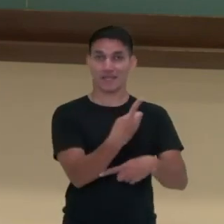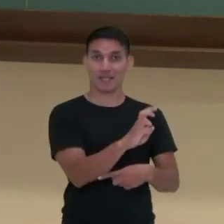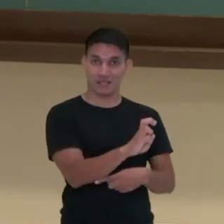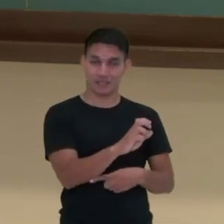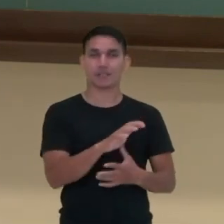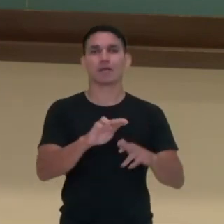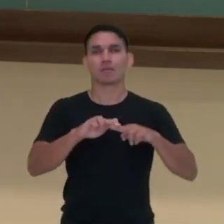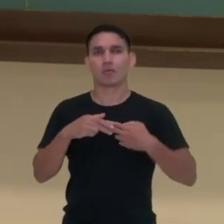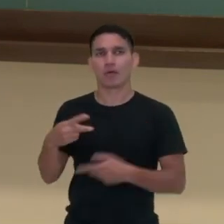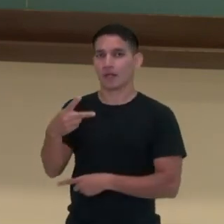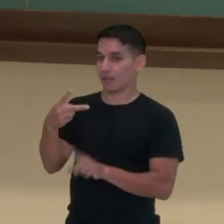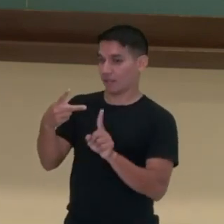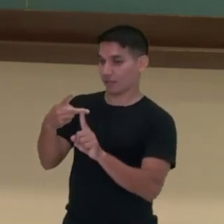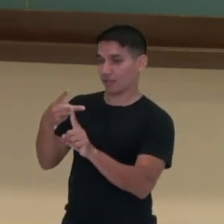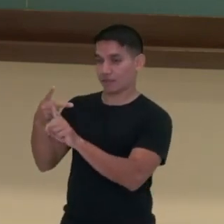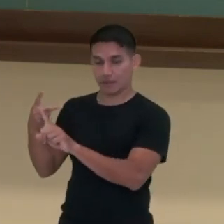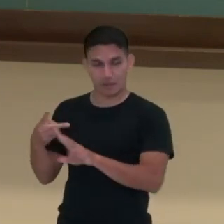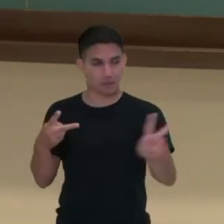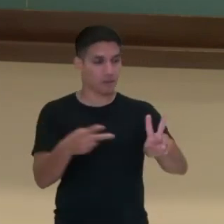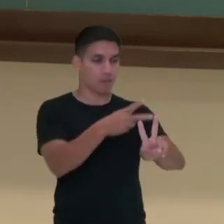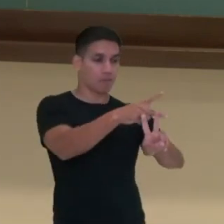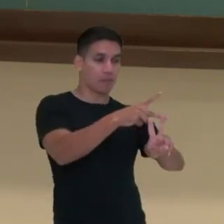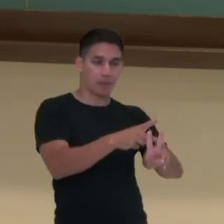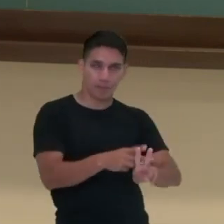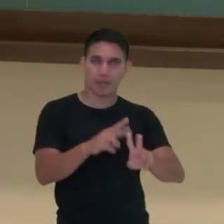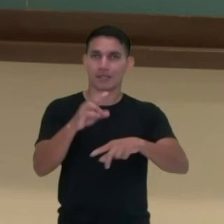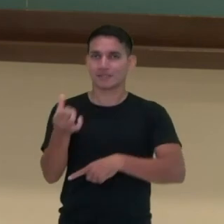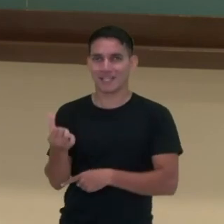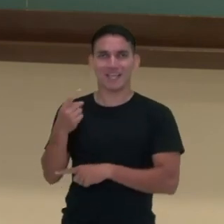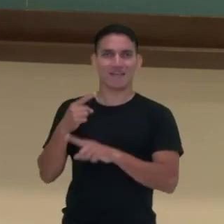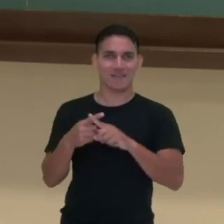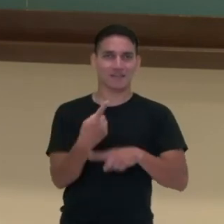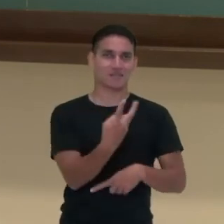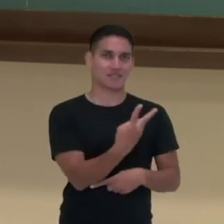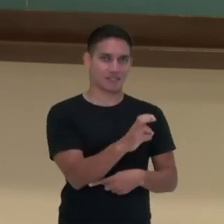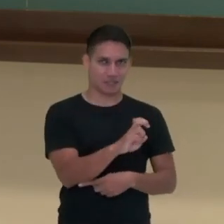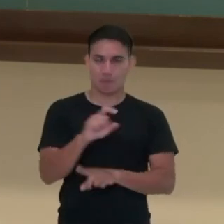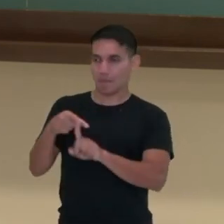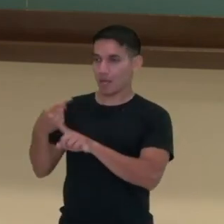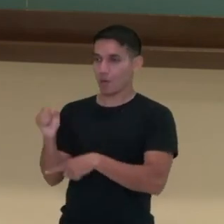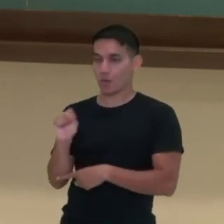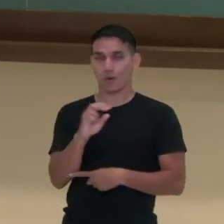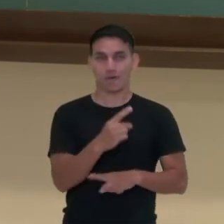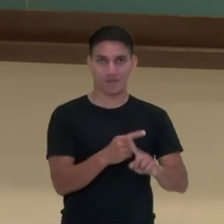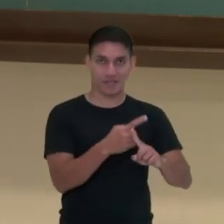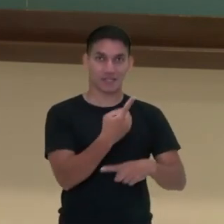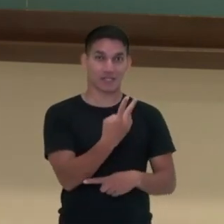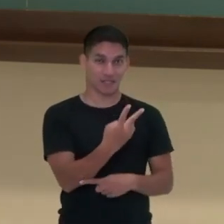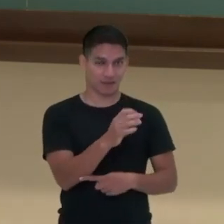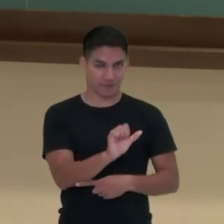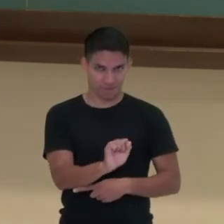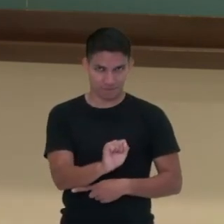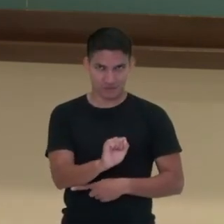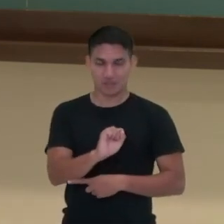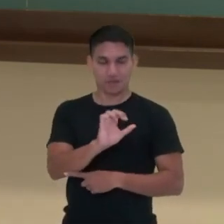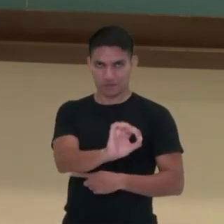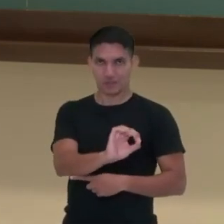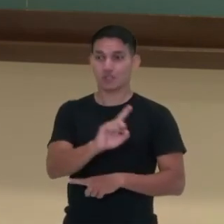elemento da segunda linha pela segunda coluna. 6 vezes 25 mais 8 vezes 20 mais 16 vezes